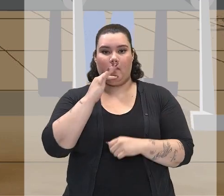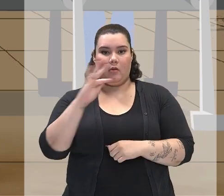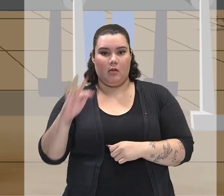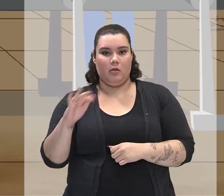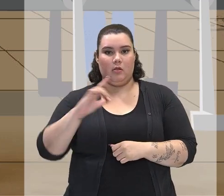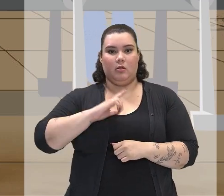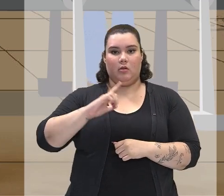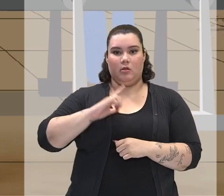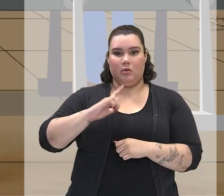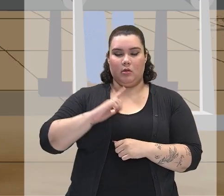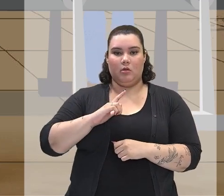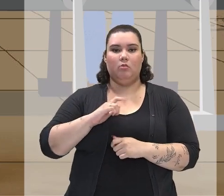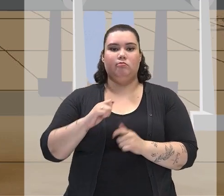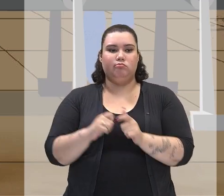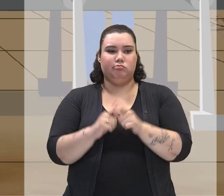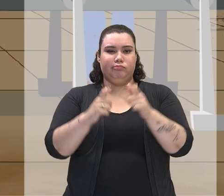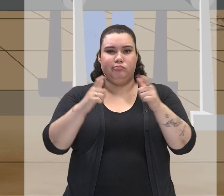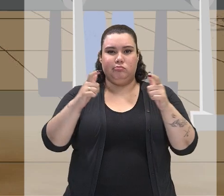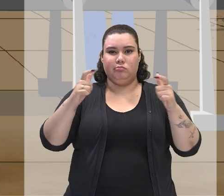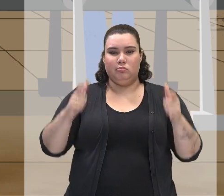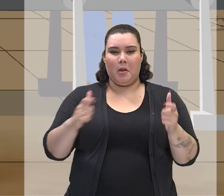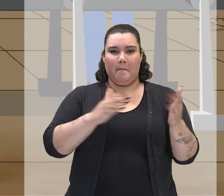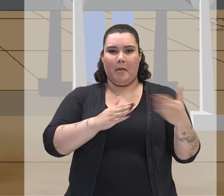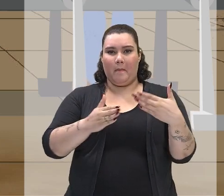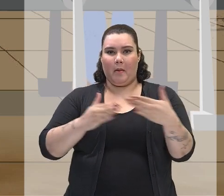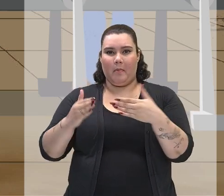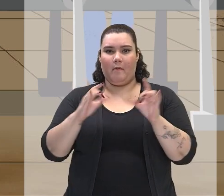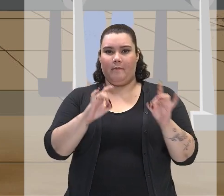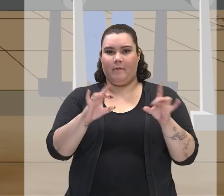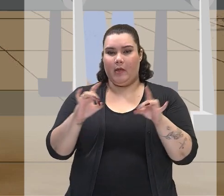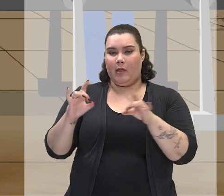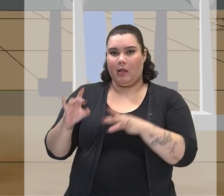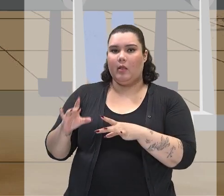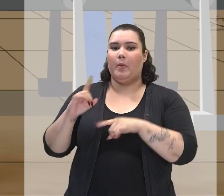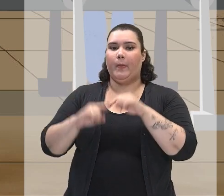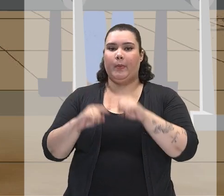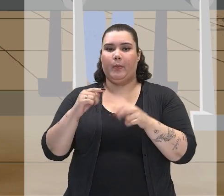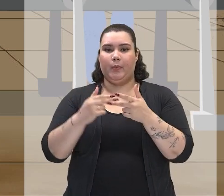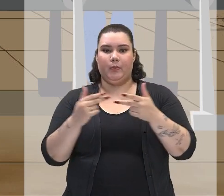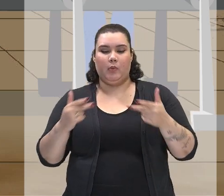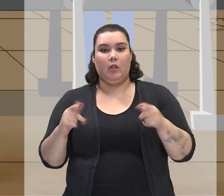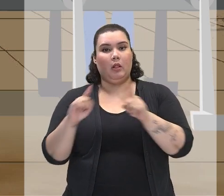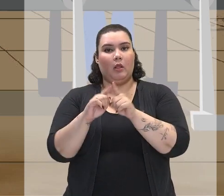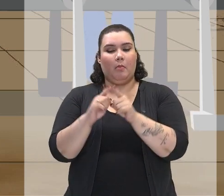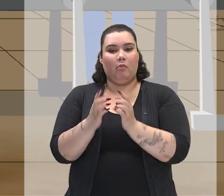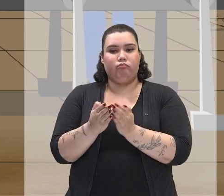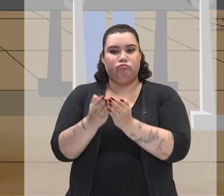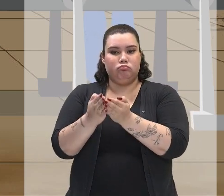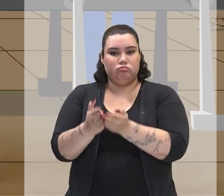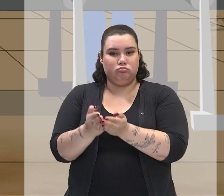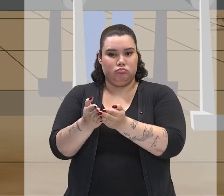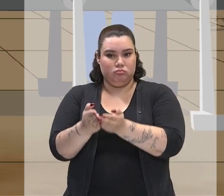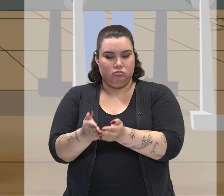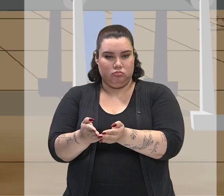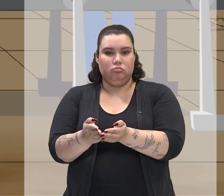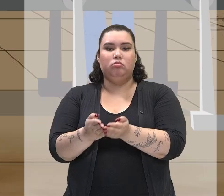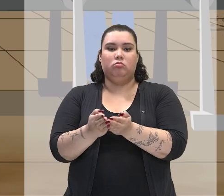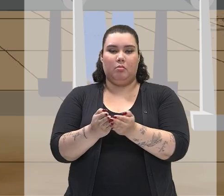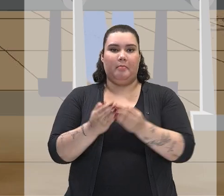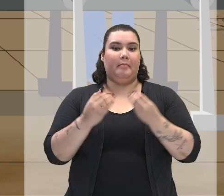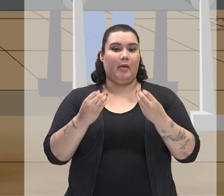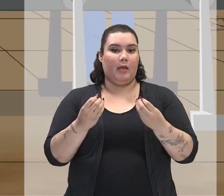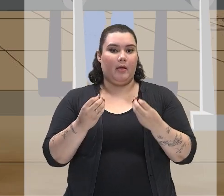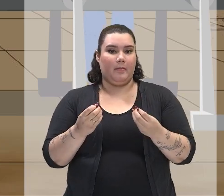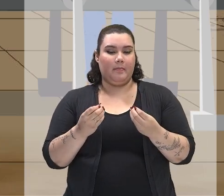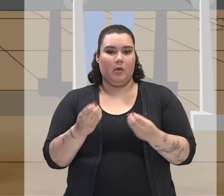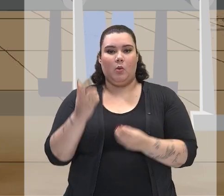uma grande frota comercial e também, né, a sua frota naval ali, tá, militar. Para quê? Para